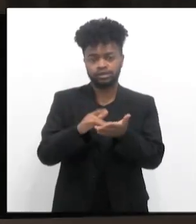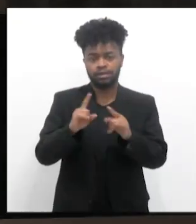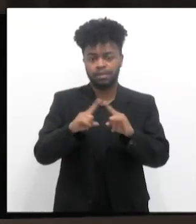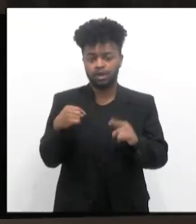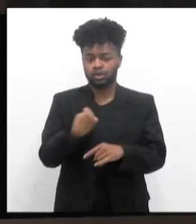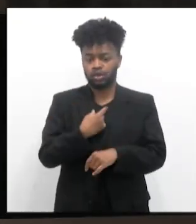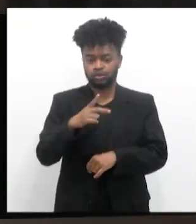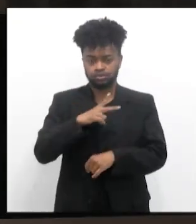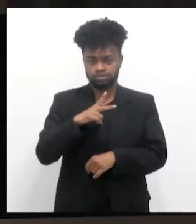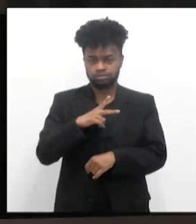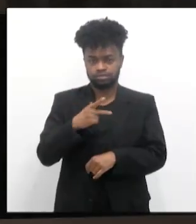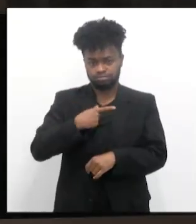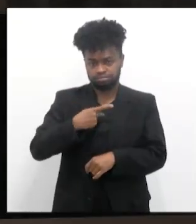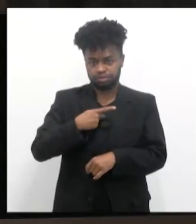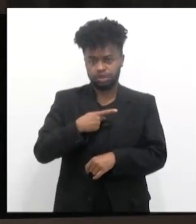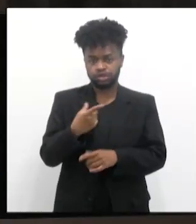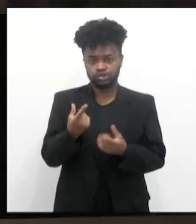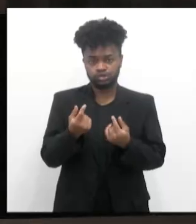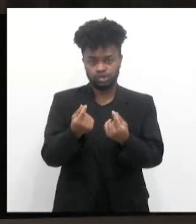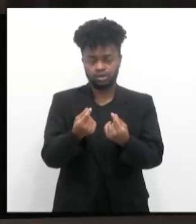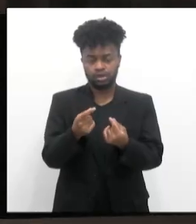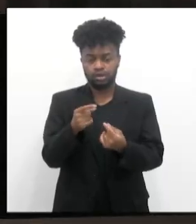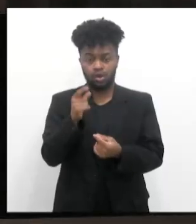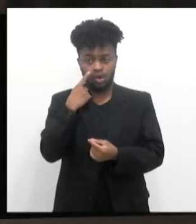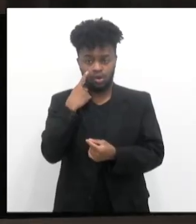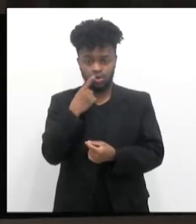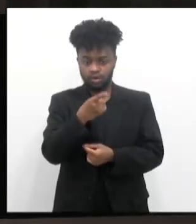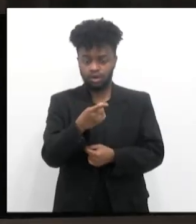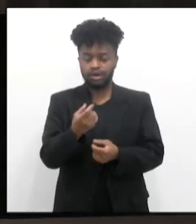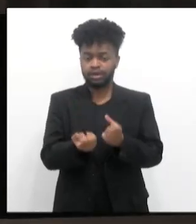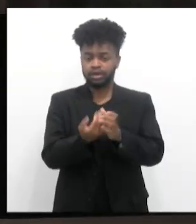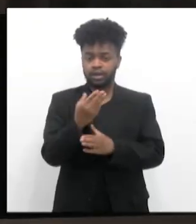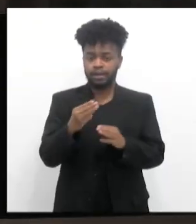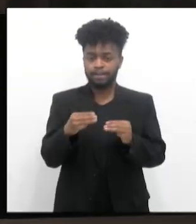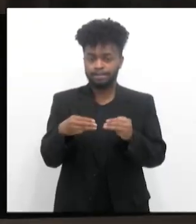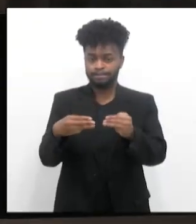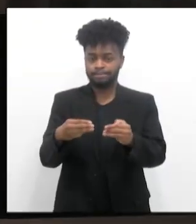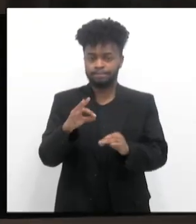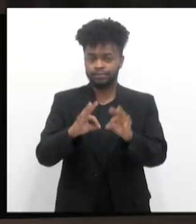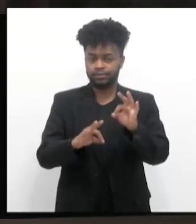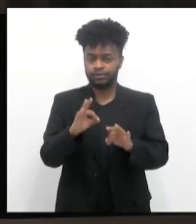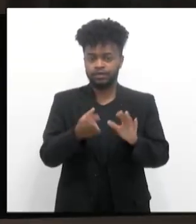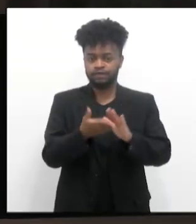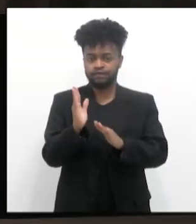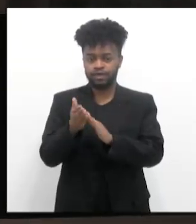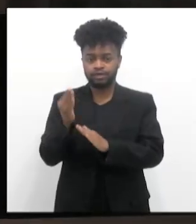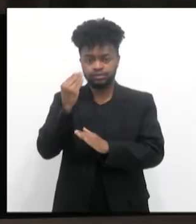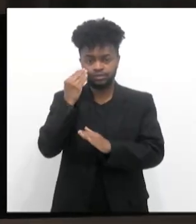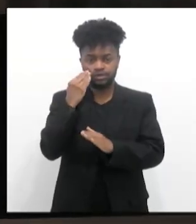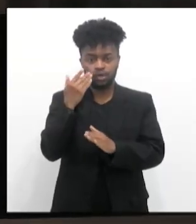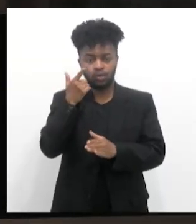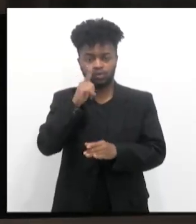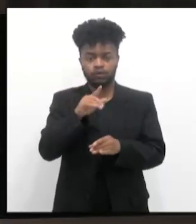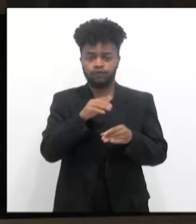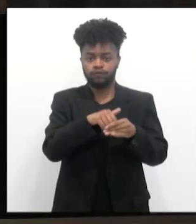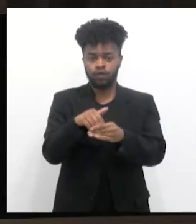nosso dinheiro público. Aqui, ó. Boulos monta ministério e planeja viagens em busca de votos de